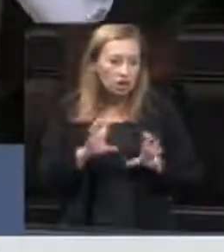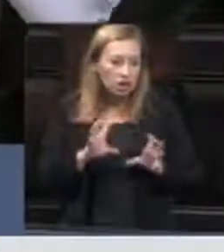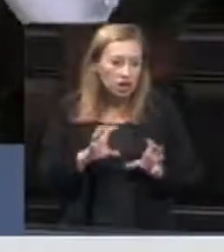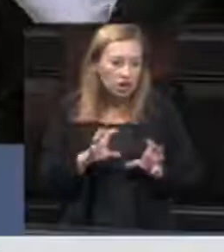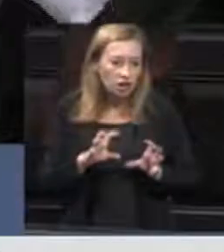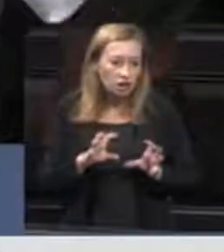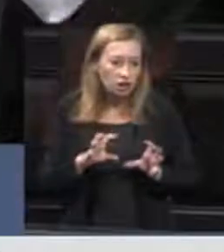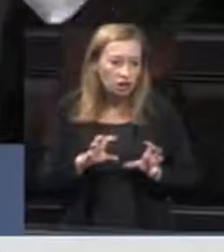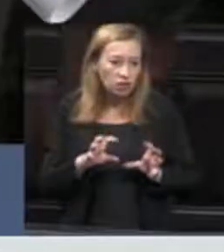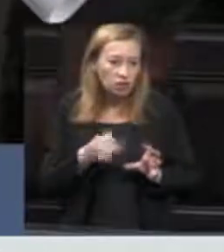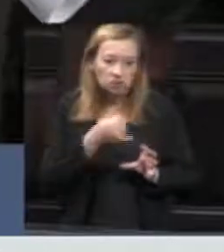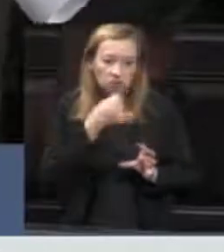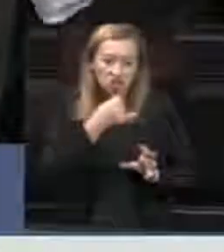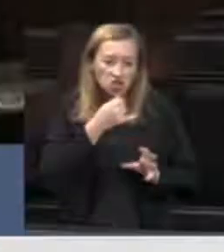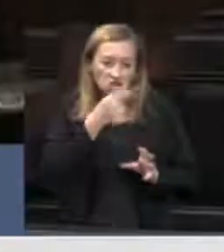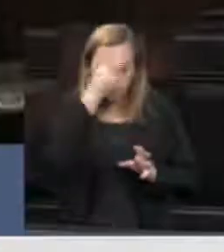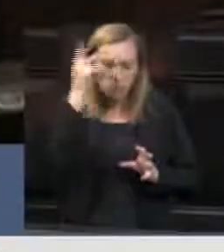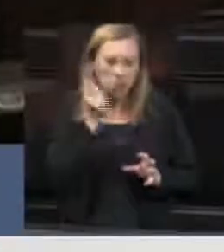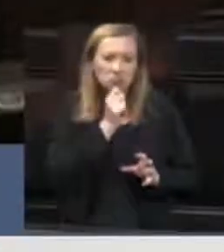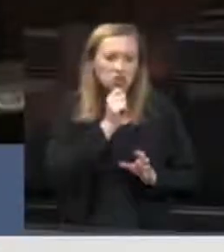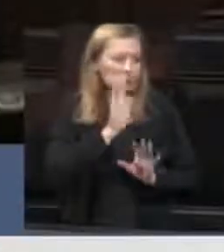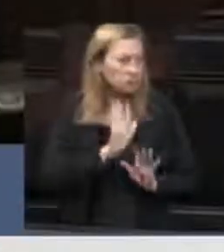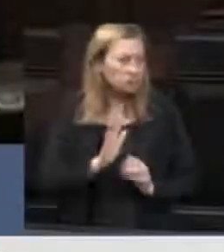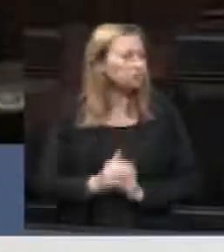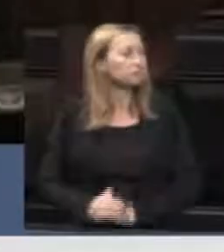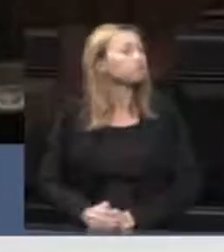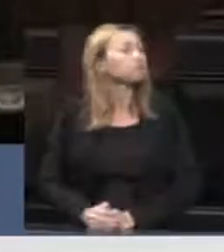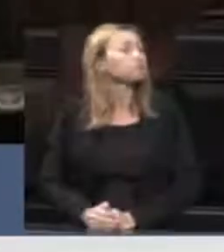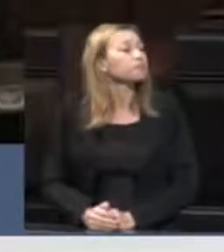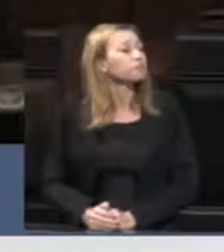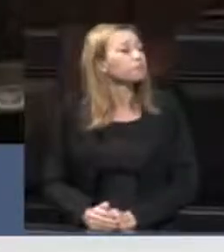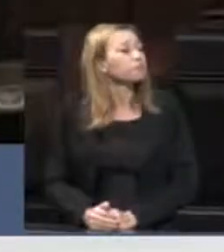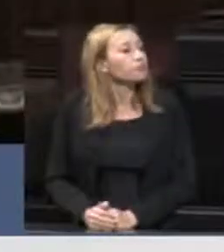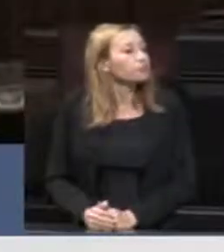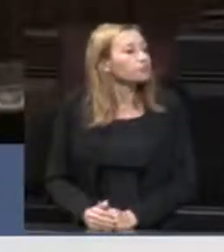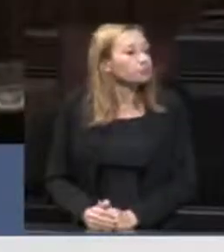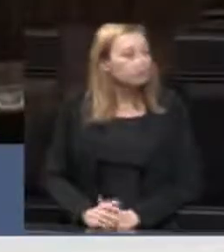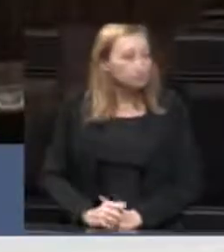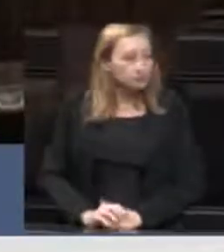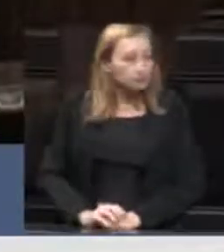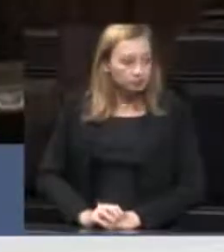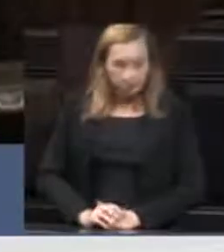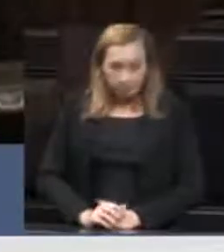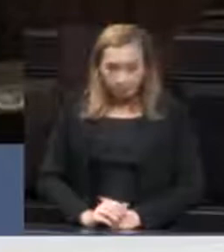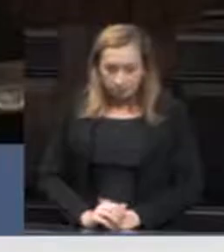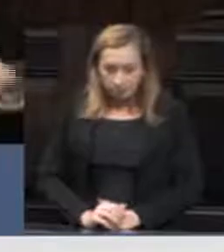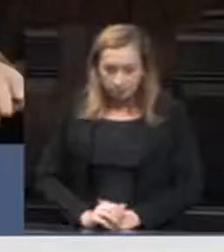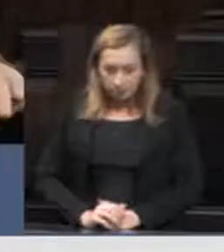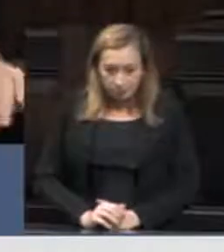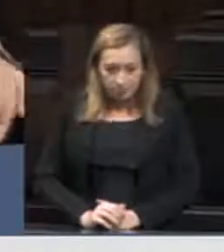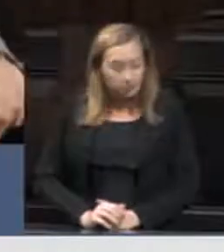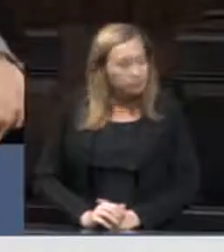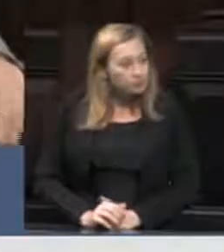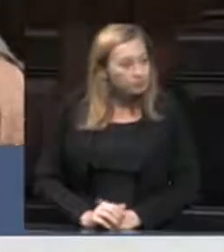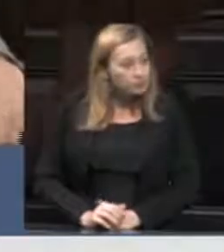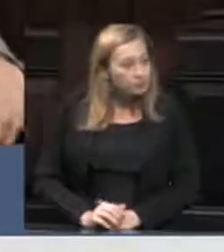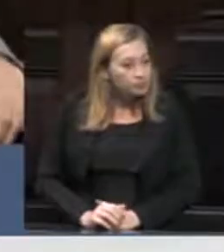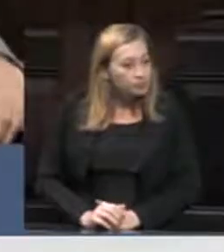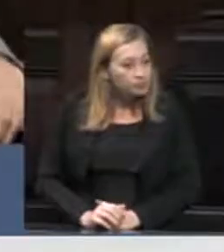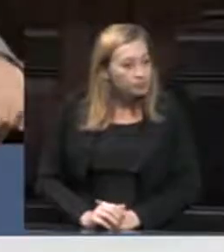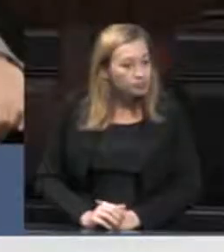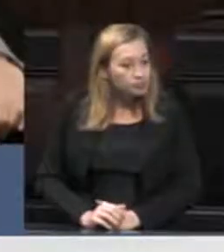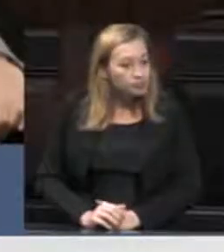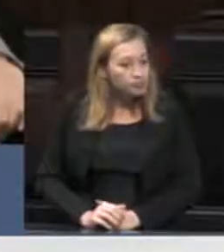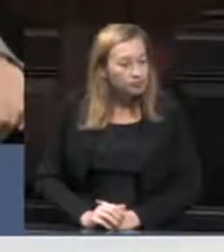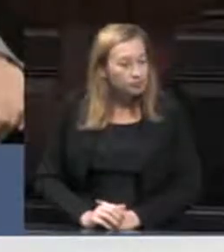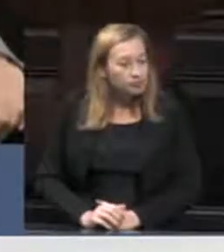de classe. Muito obrigado, deputado. Concluindo, senhor presidente, dizer ao nobre delegado que